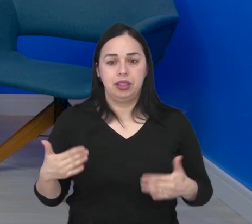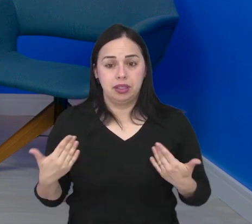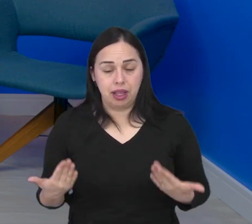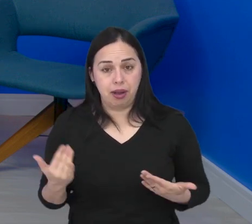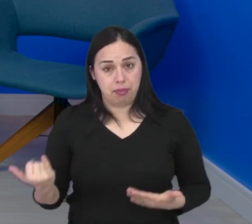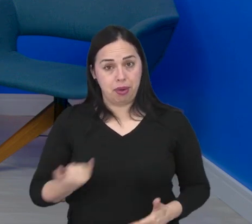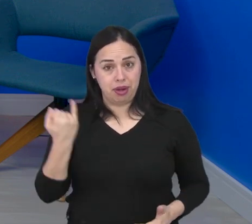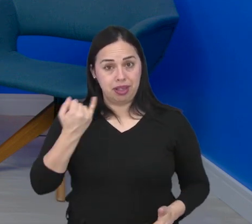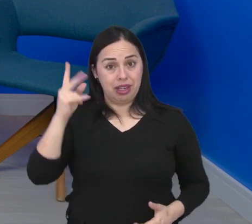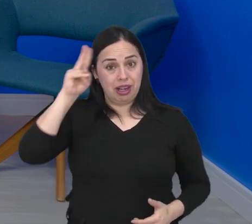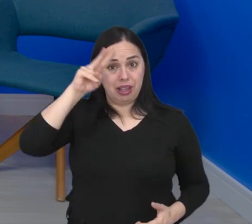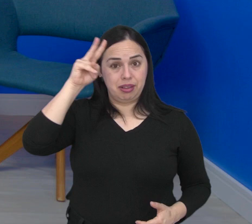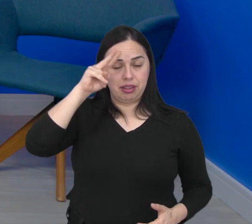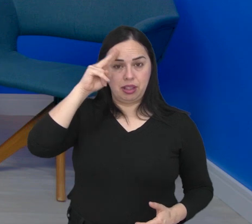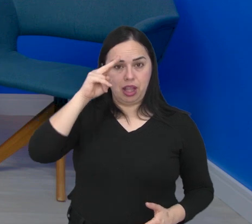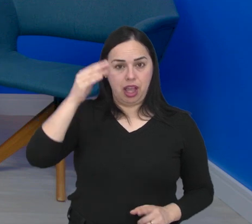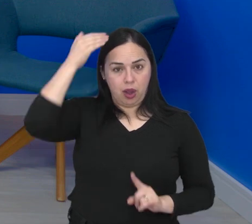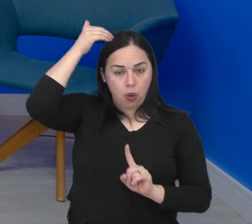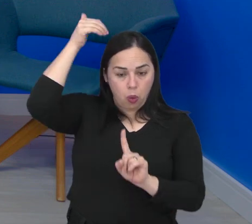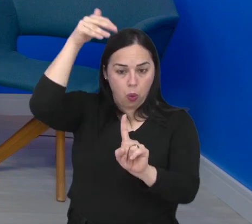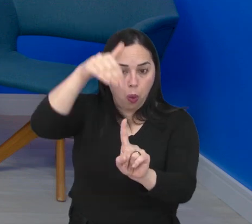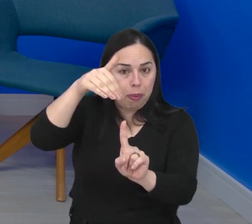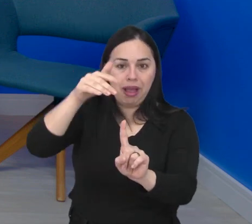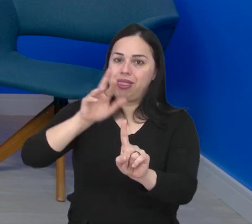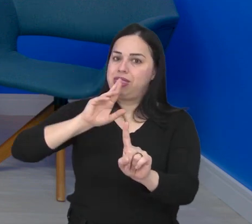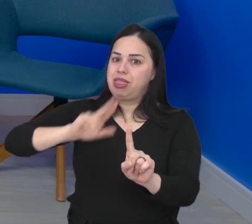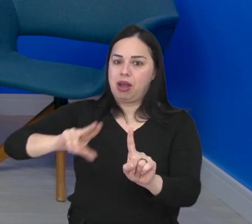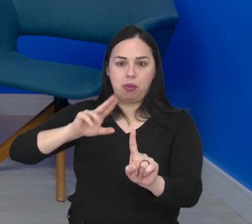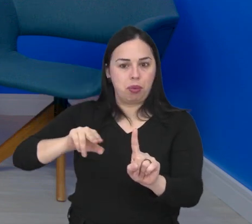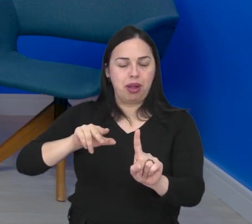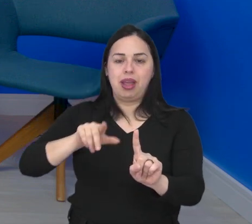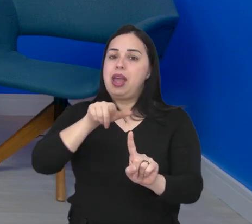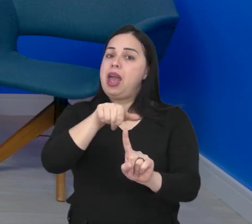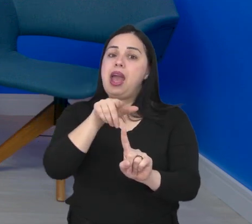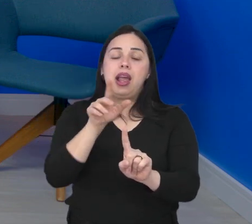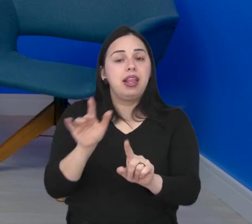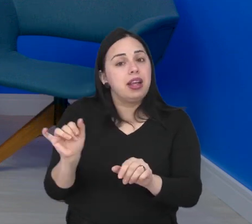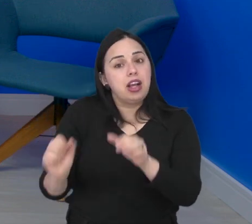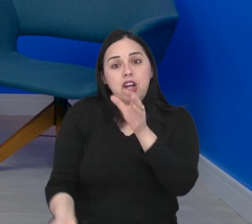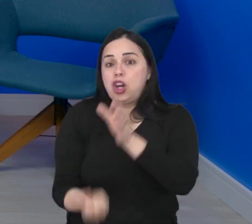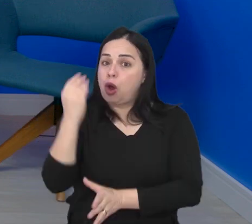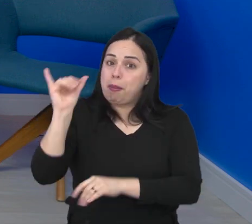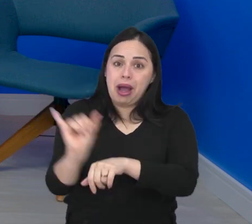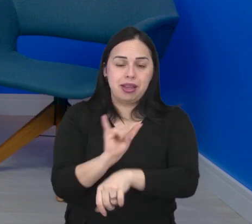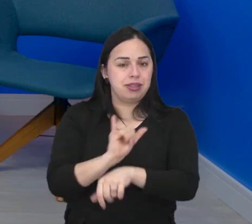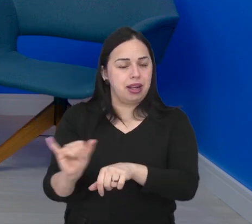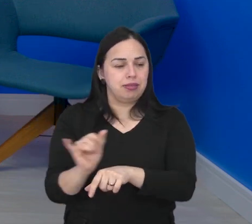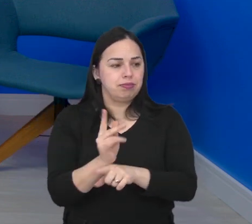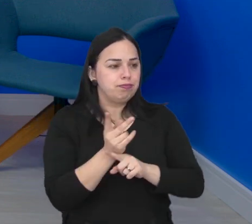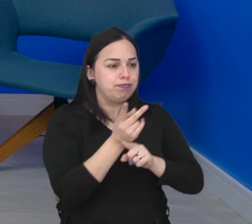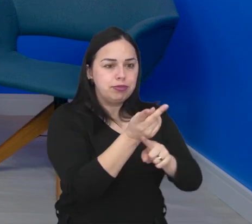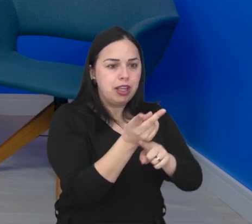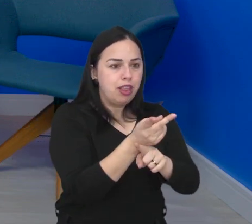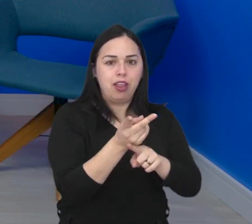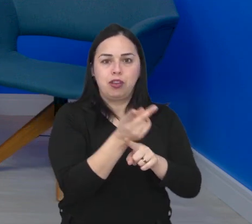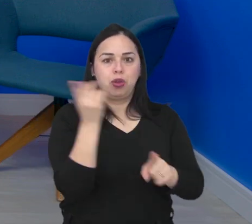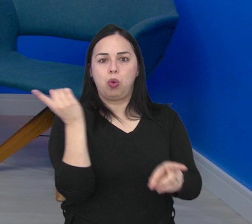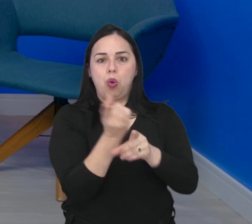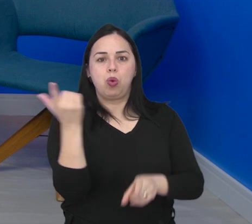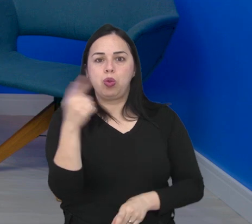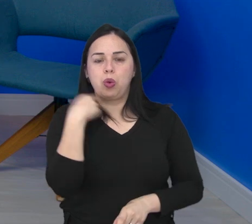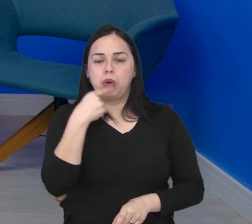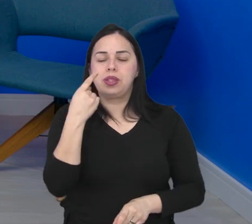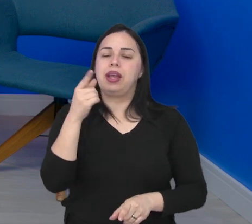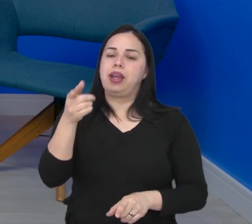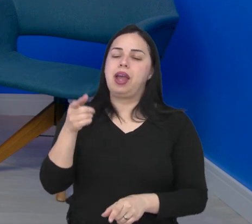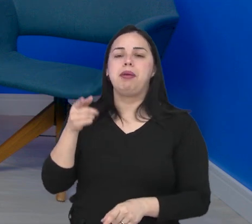família. Com certeza, e é importante lembrar que não é culpa do trabalhador, porque, como você falou, é uma saída mesmo. O trabalhador ele não encontra oportunidade